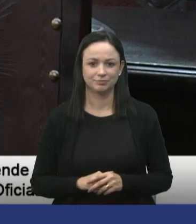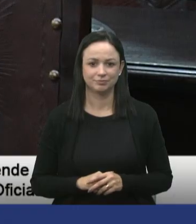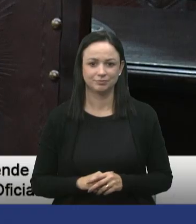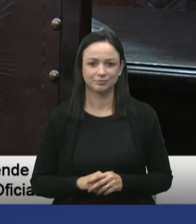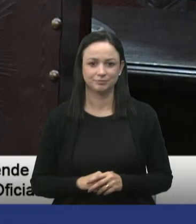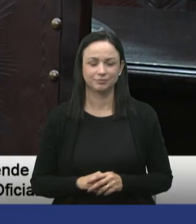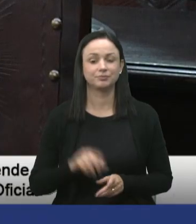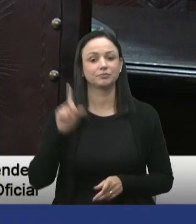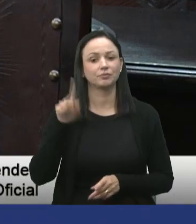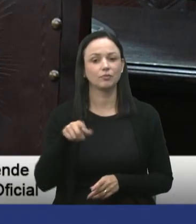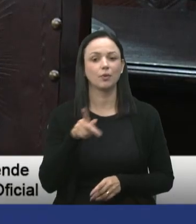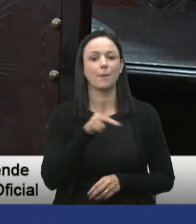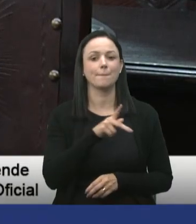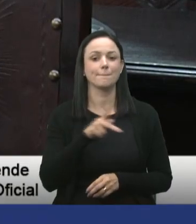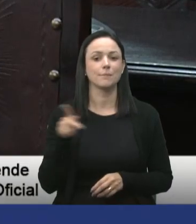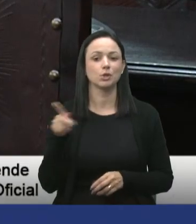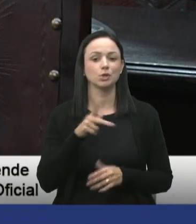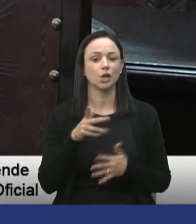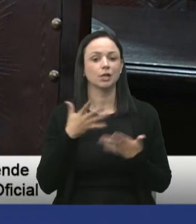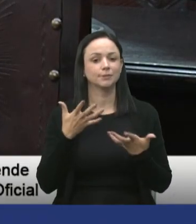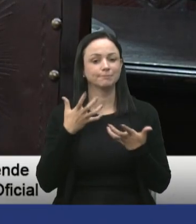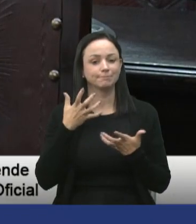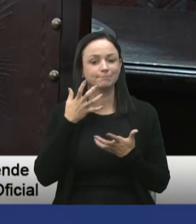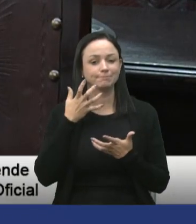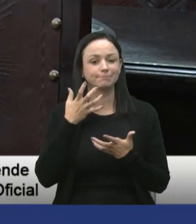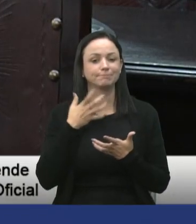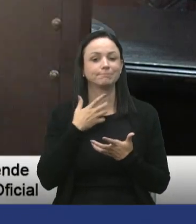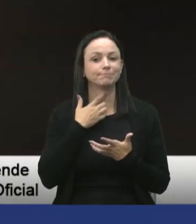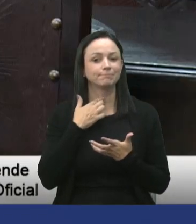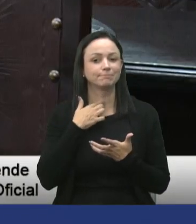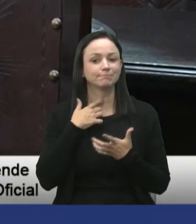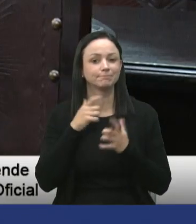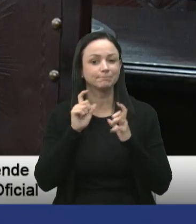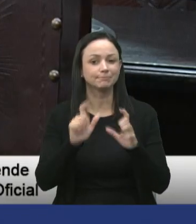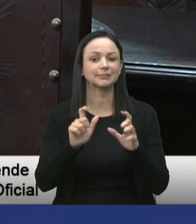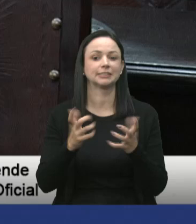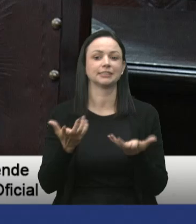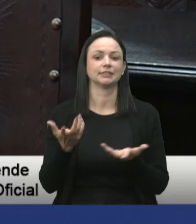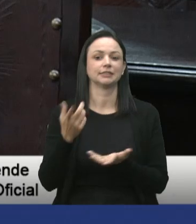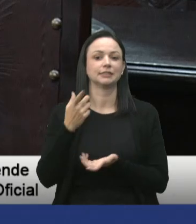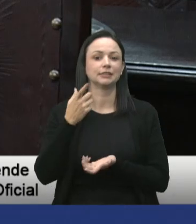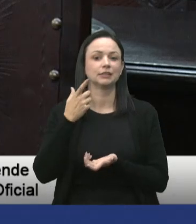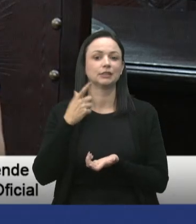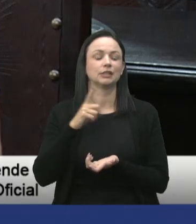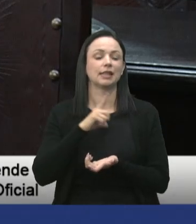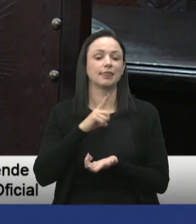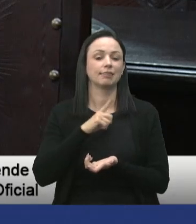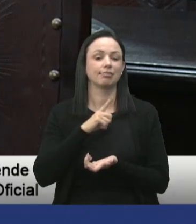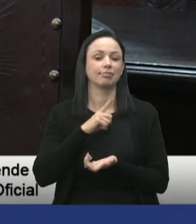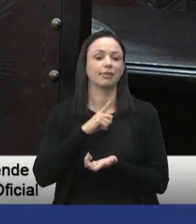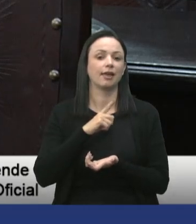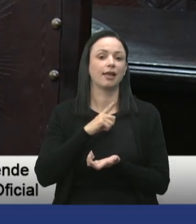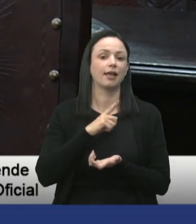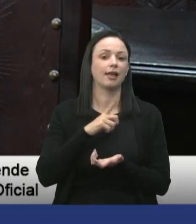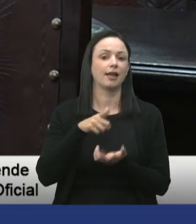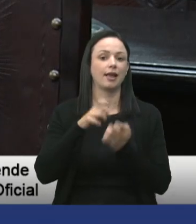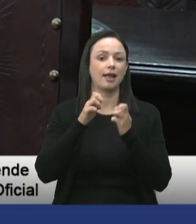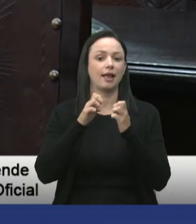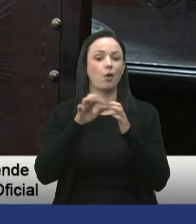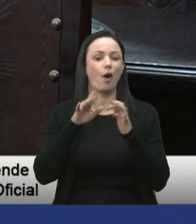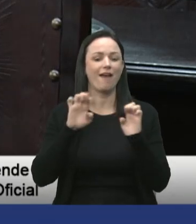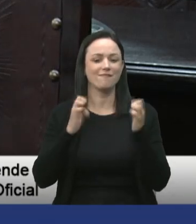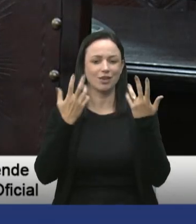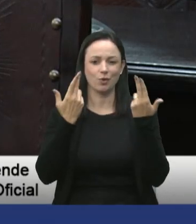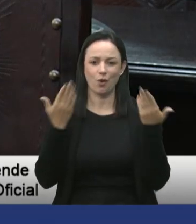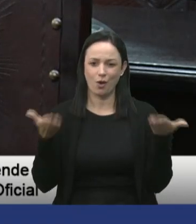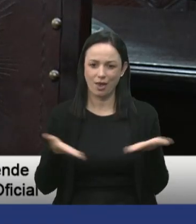É um projeto ambicioso e eu conto assim, com eventos como esse para divulgar, com